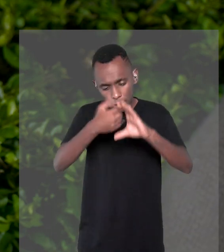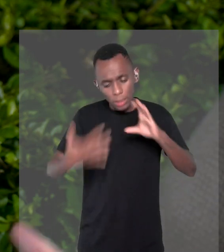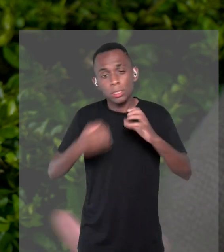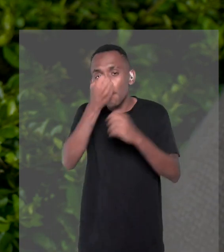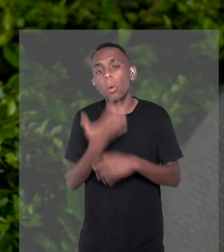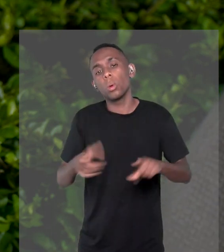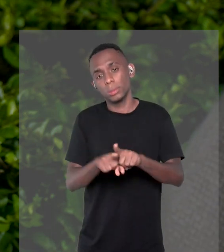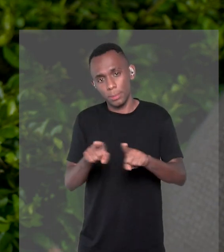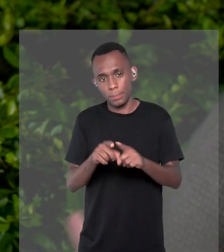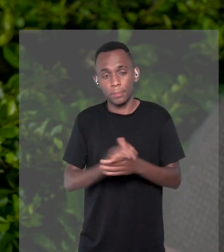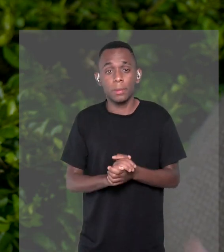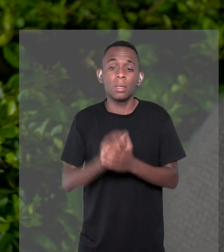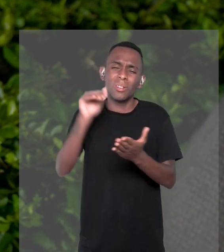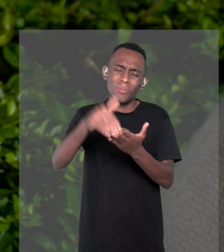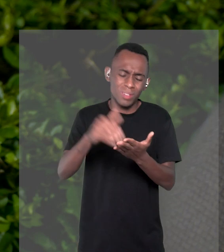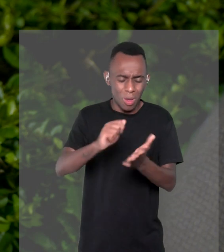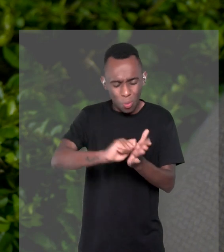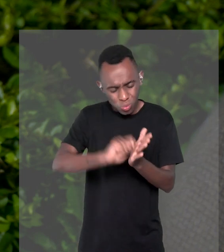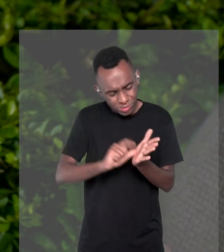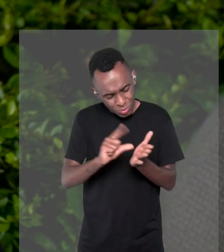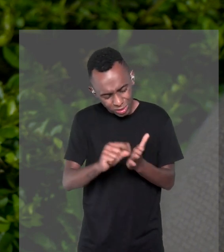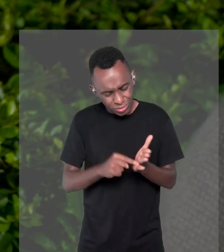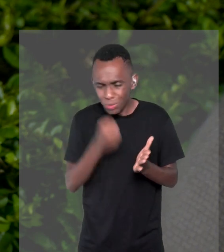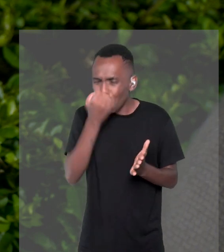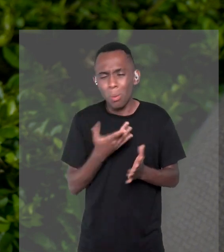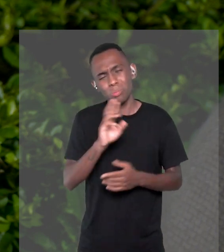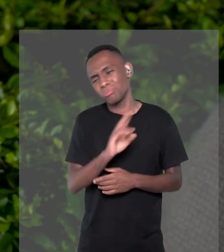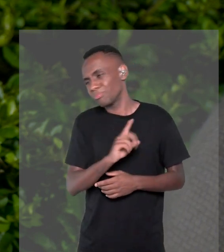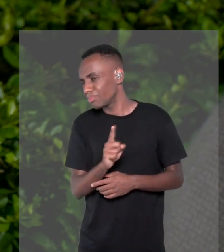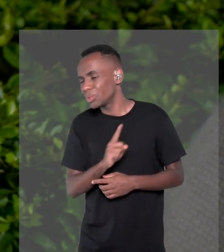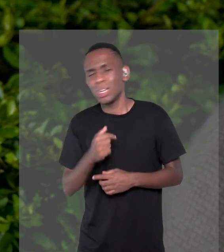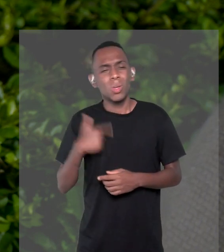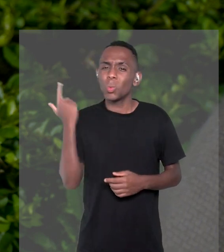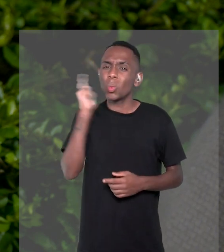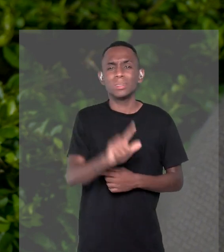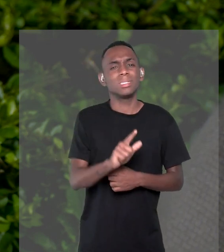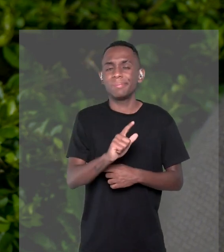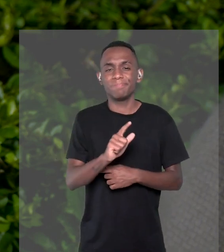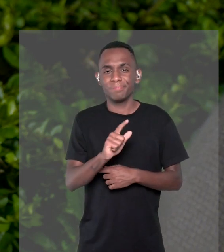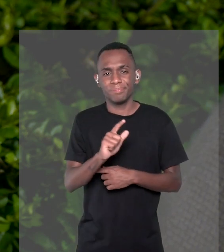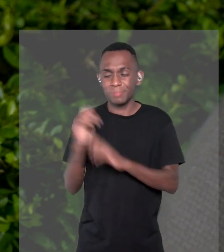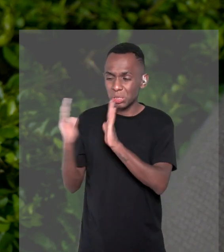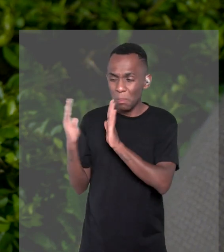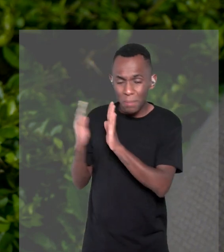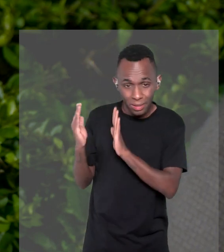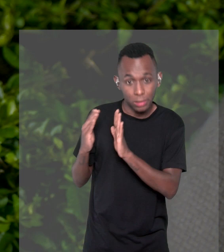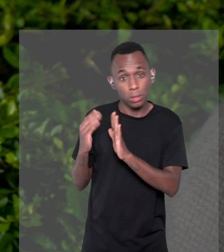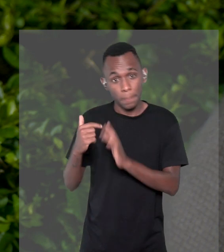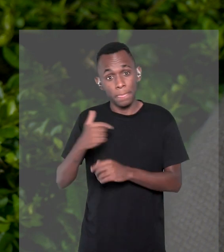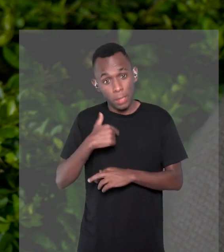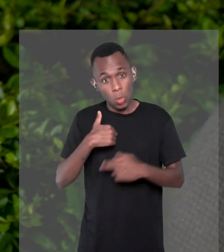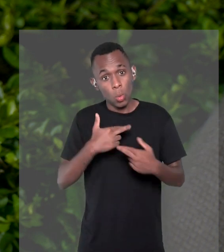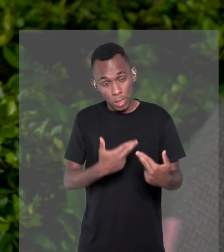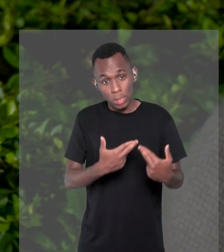porque pode mudar, porque pode melhorar, porque o ser humano tem o seu lado sombra, mas tem o seu lado de muita luminosidade. E eu